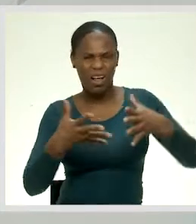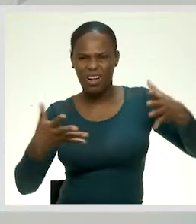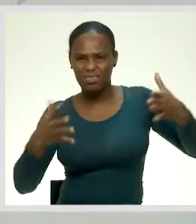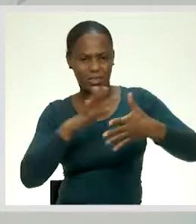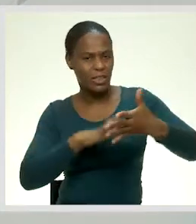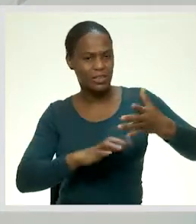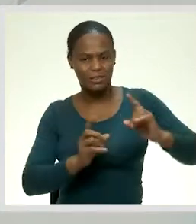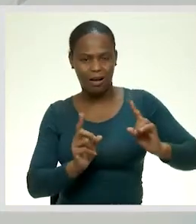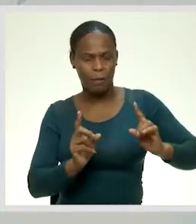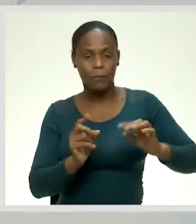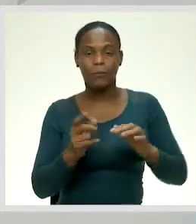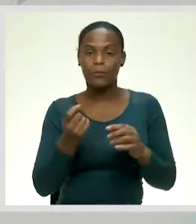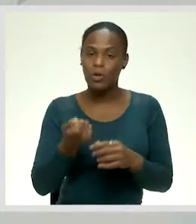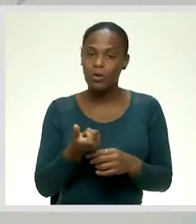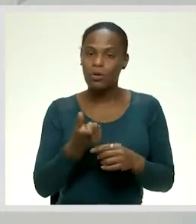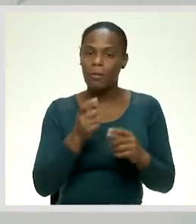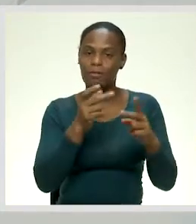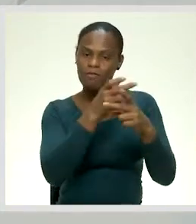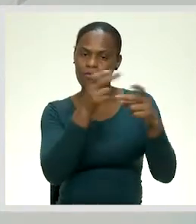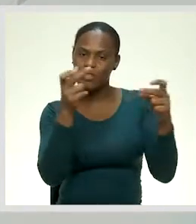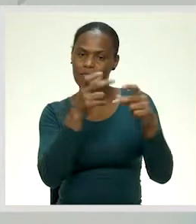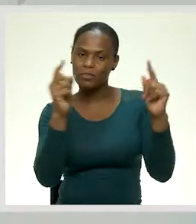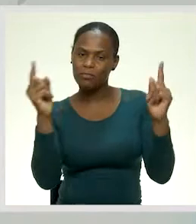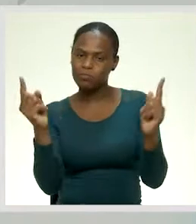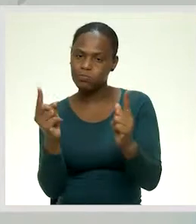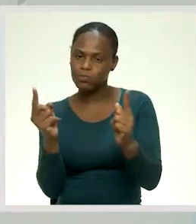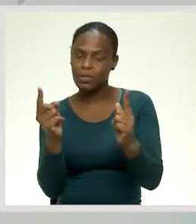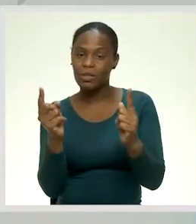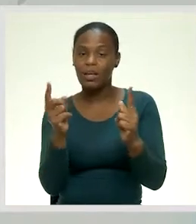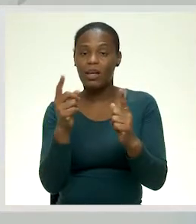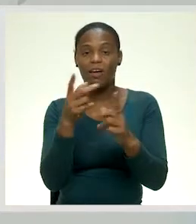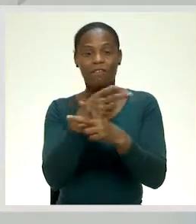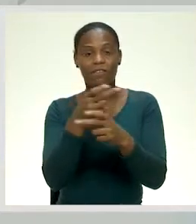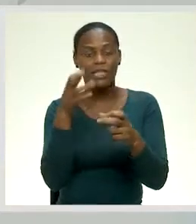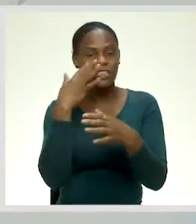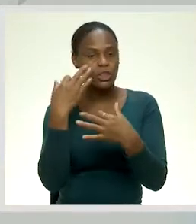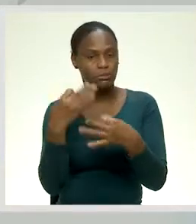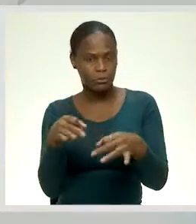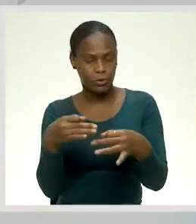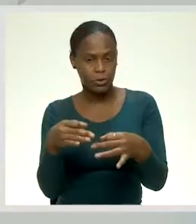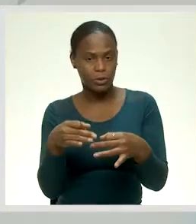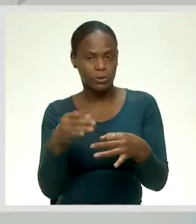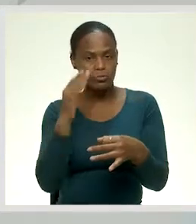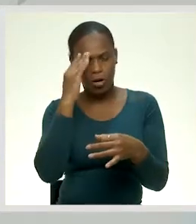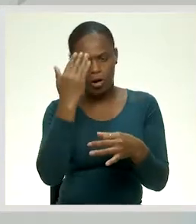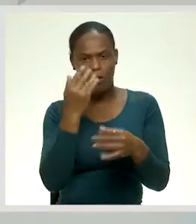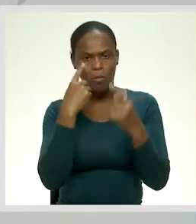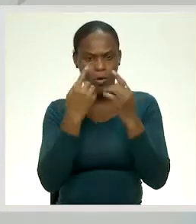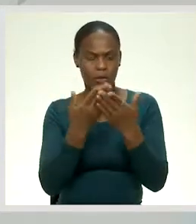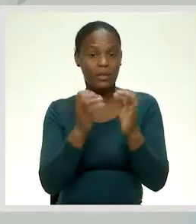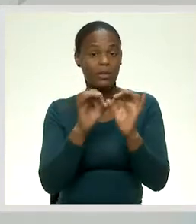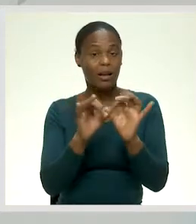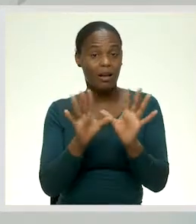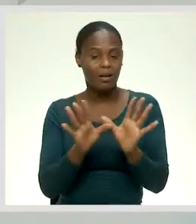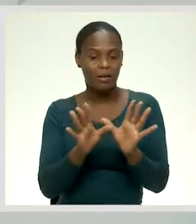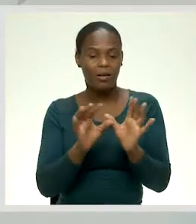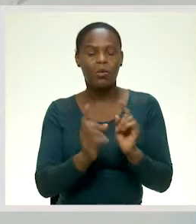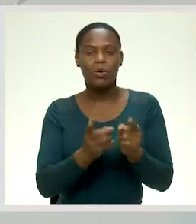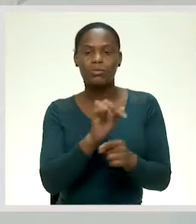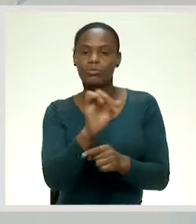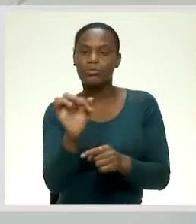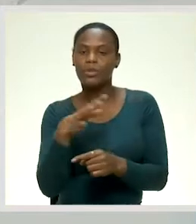mas pequenos parágrafos, frases simples que espelham claramente aquilo que você quer dizer